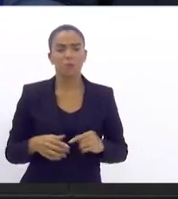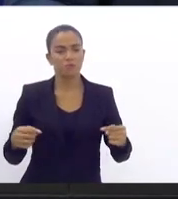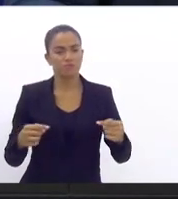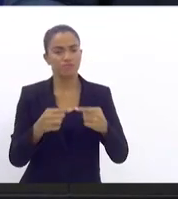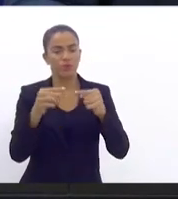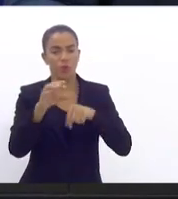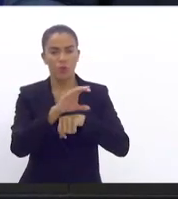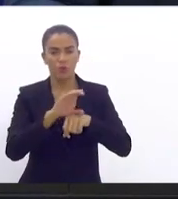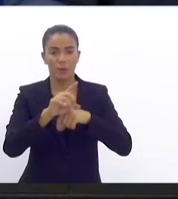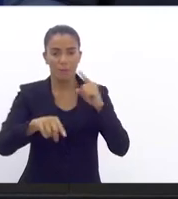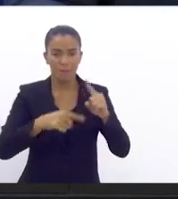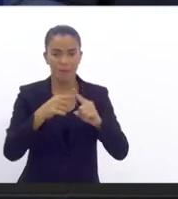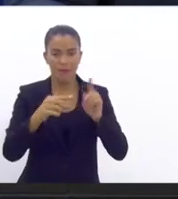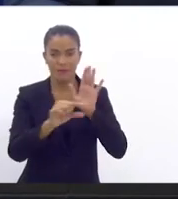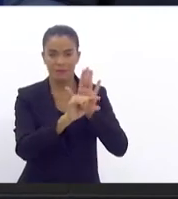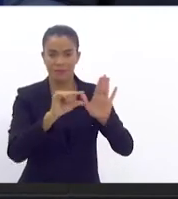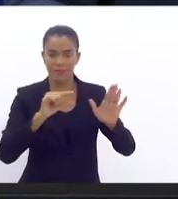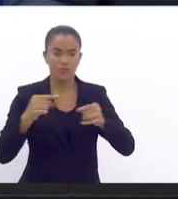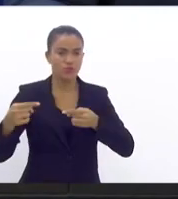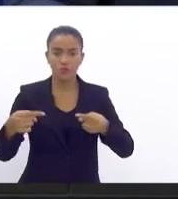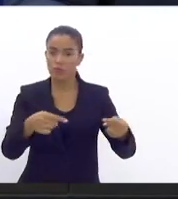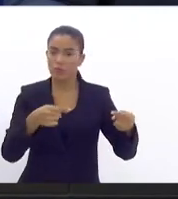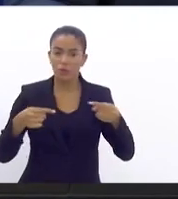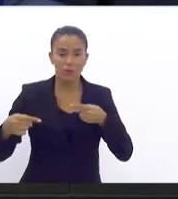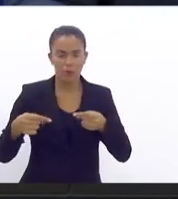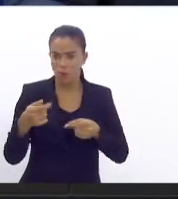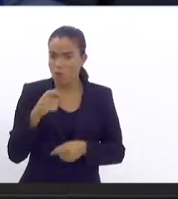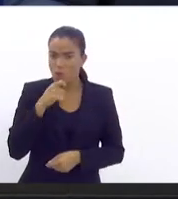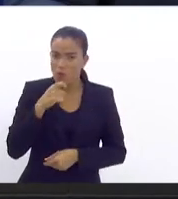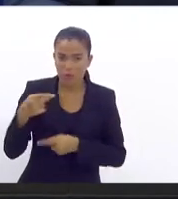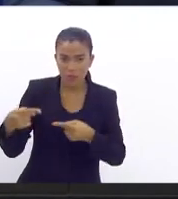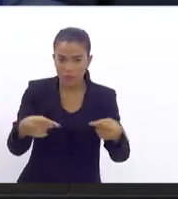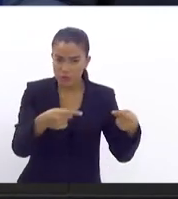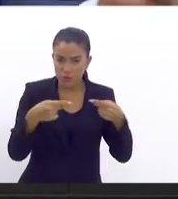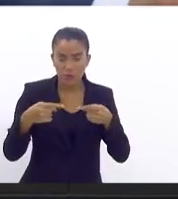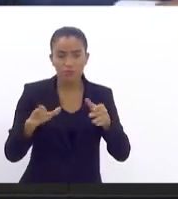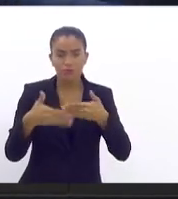Constitucionalidade com emenda. Em discussão. Não havendo quem queira discutir,